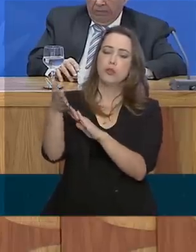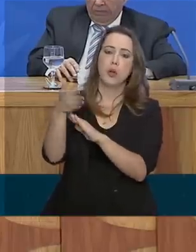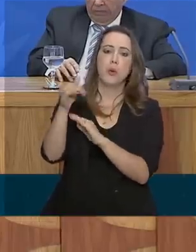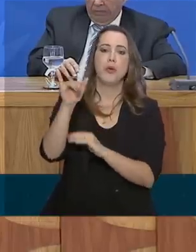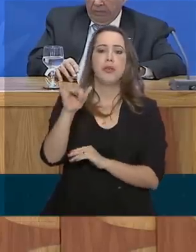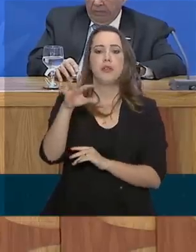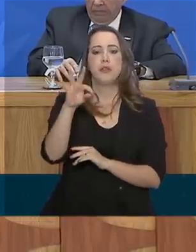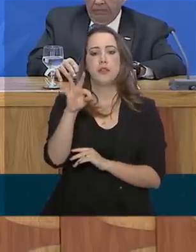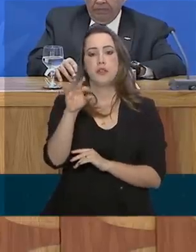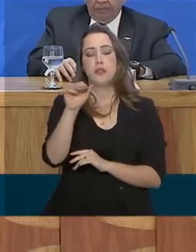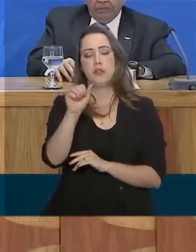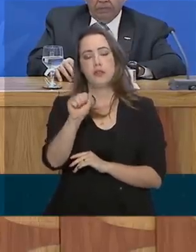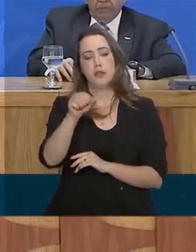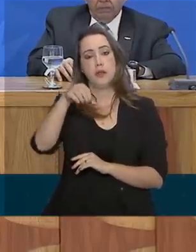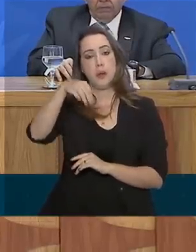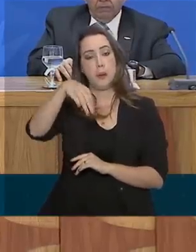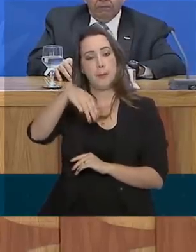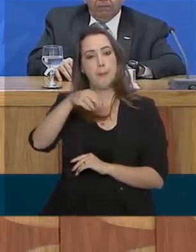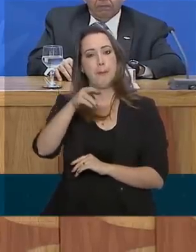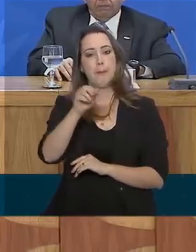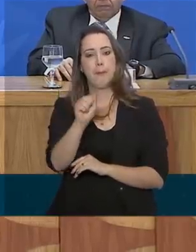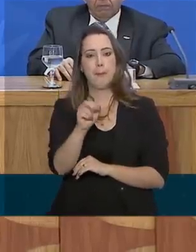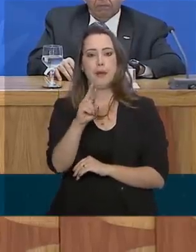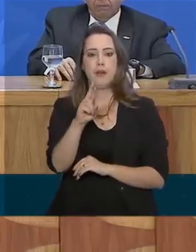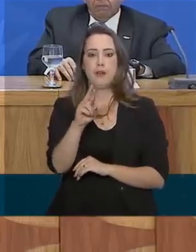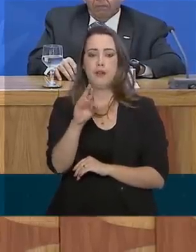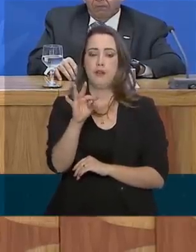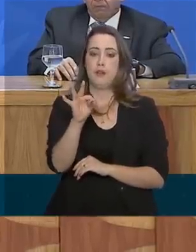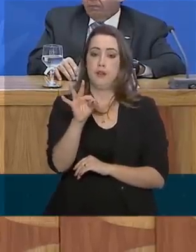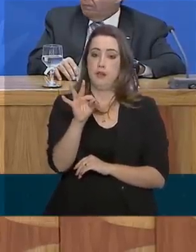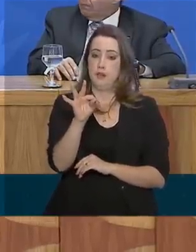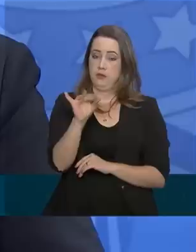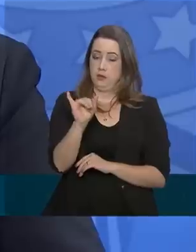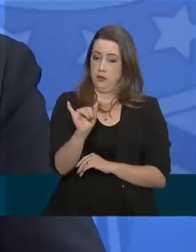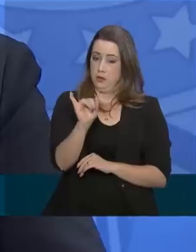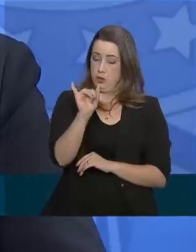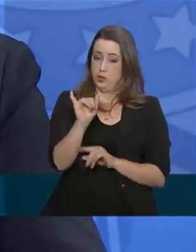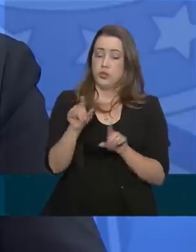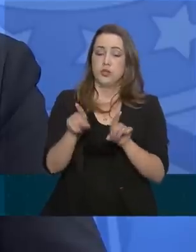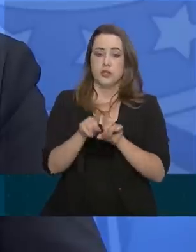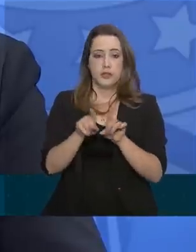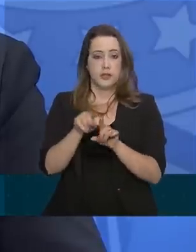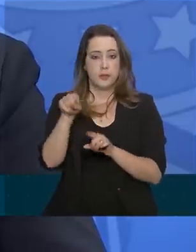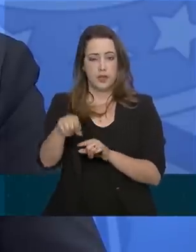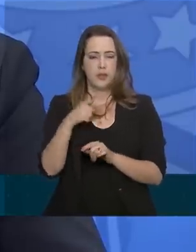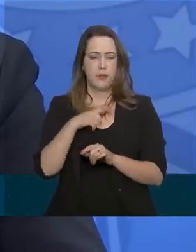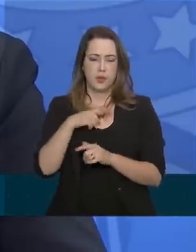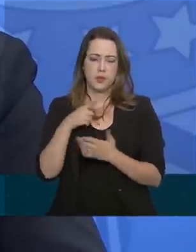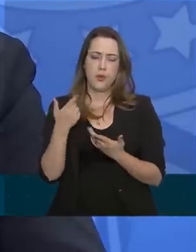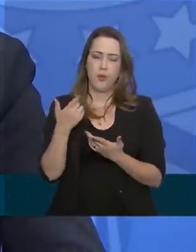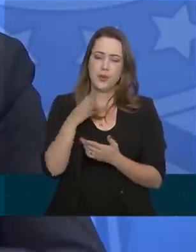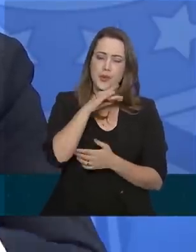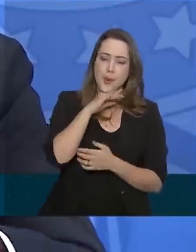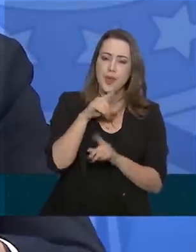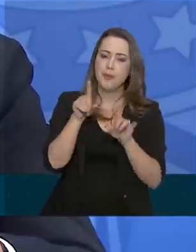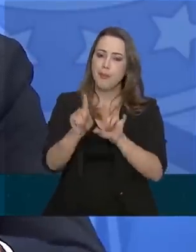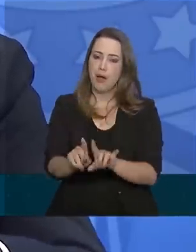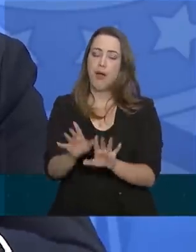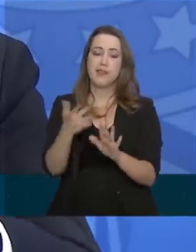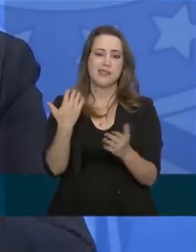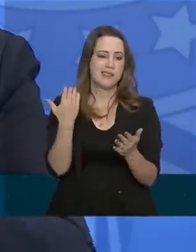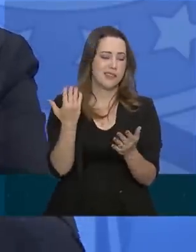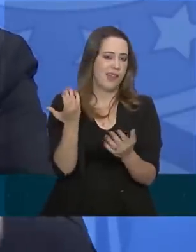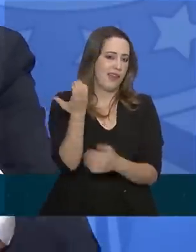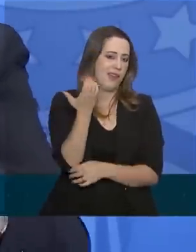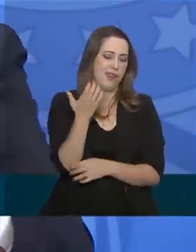fazer com que esse representar nossa plataforma combate exatamente isso aí né agora se querem derrubar o governo